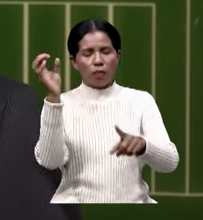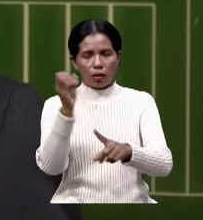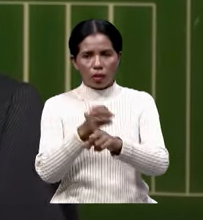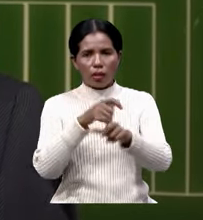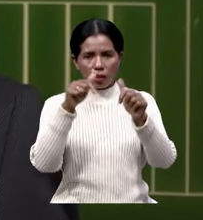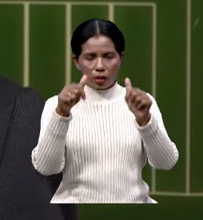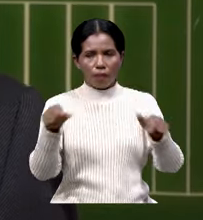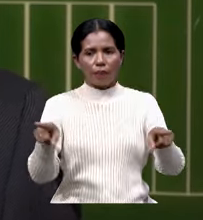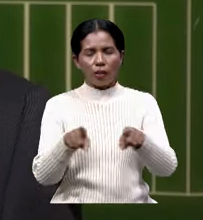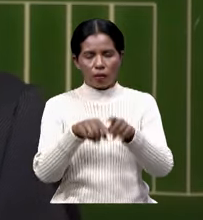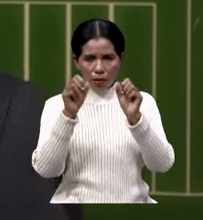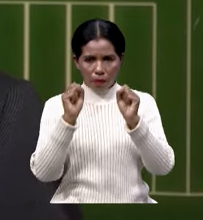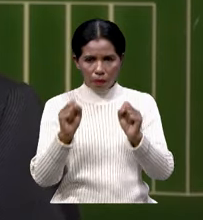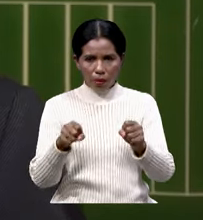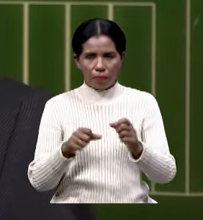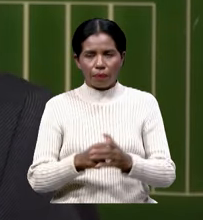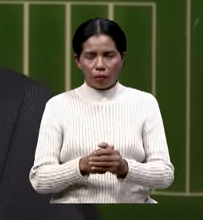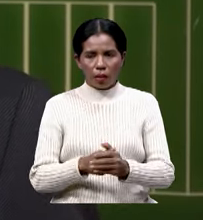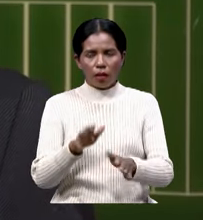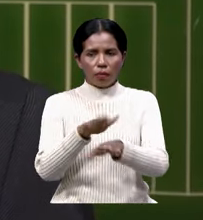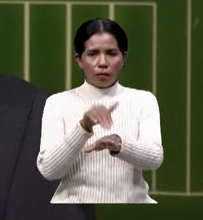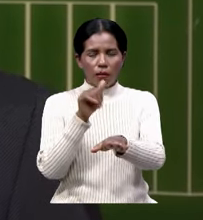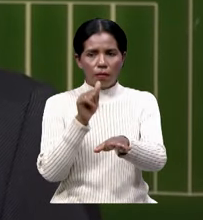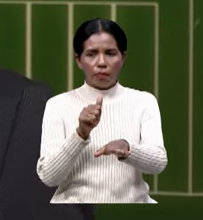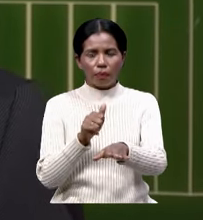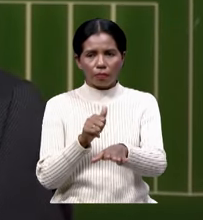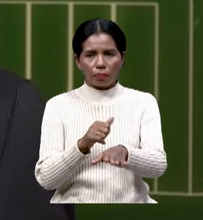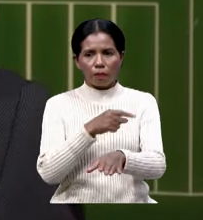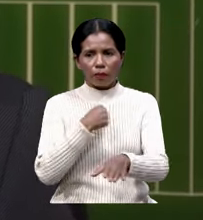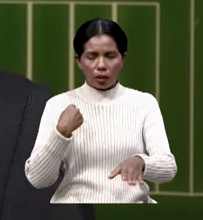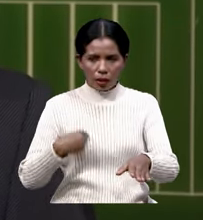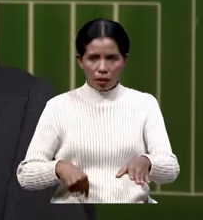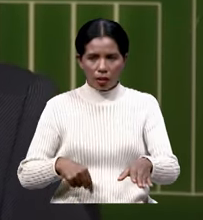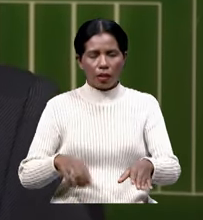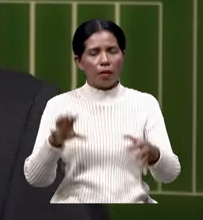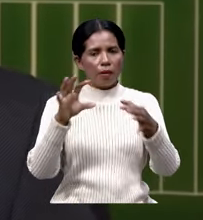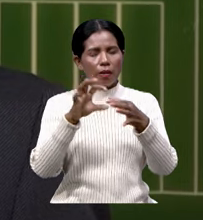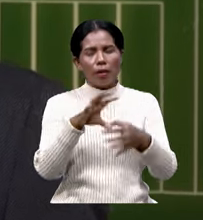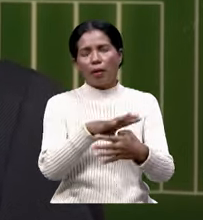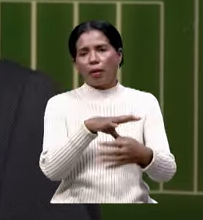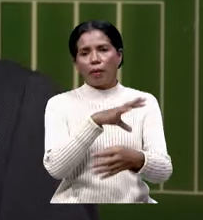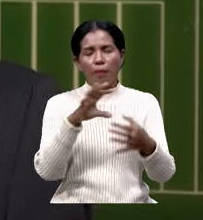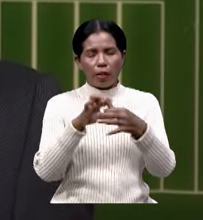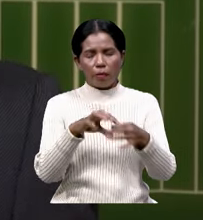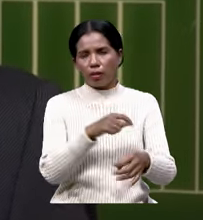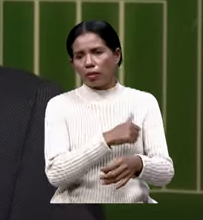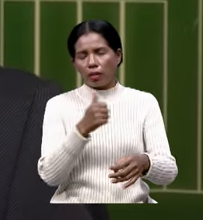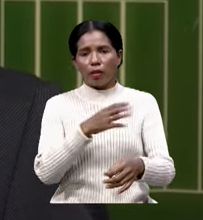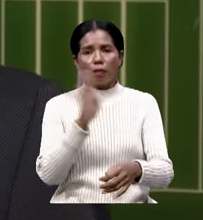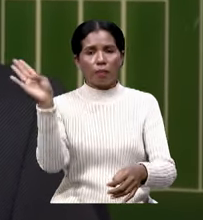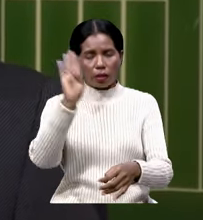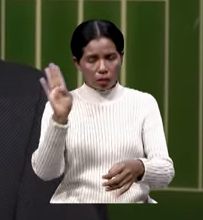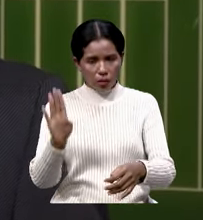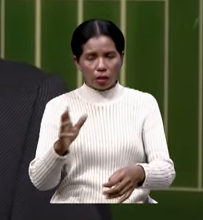ali. Hoje, bela convida China, tanto membros do Brasil, como do Brasil, Portugal, para ser bela ao invés